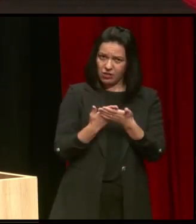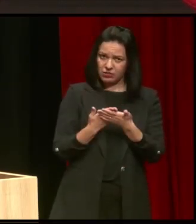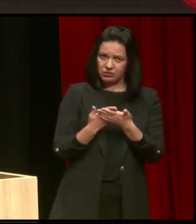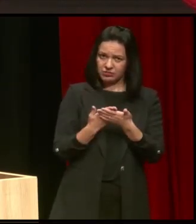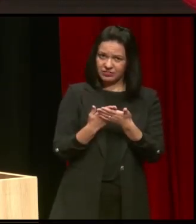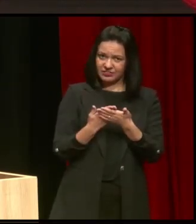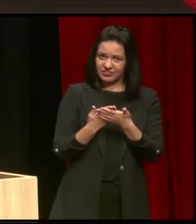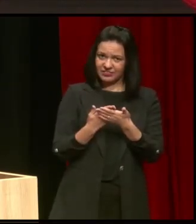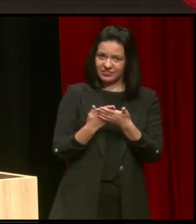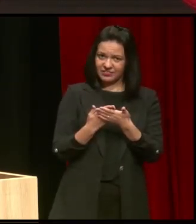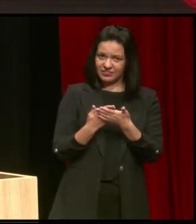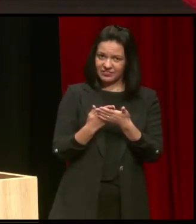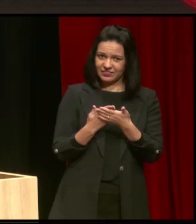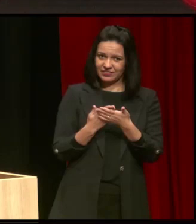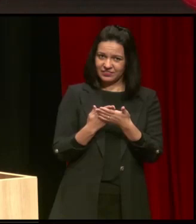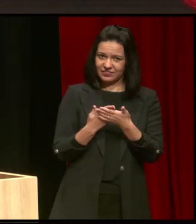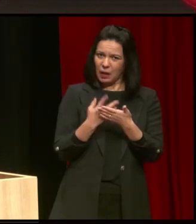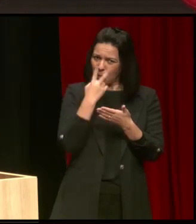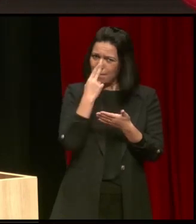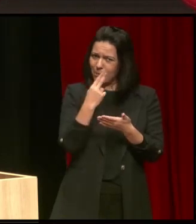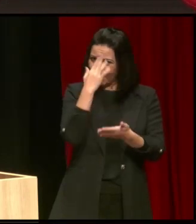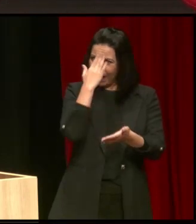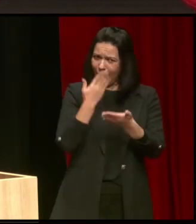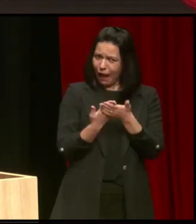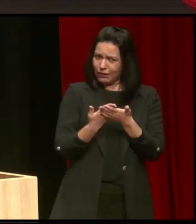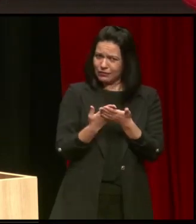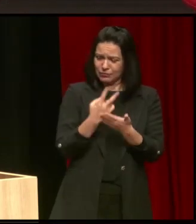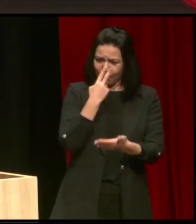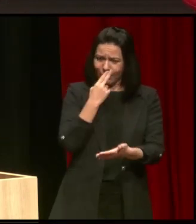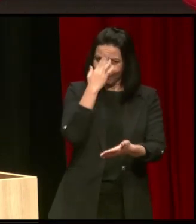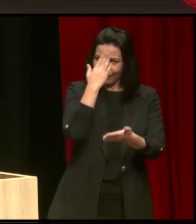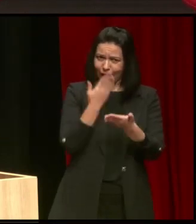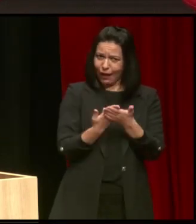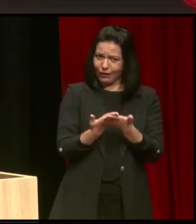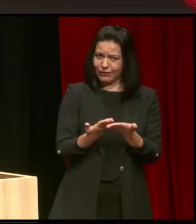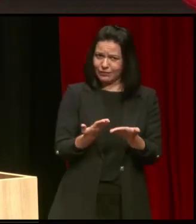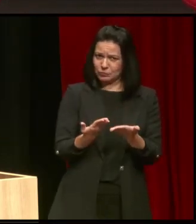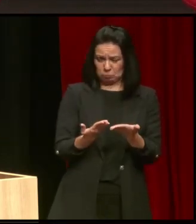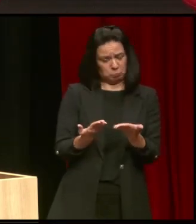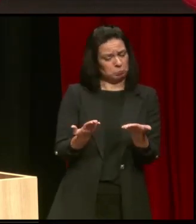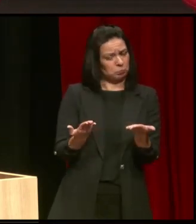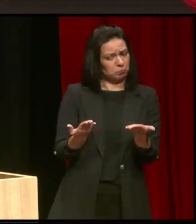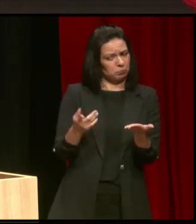Viu o que ele falou? O senhor prega como se de fato o senhor acredita nisso.